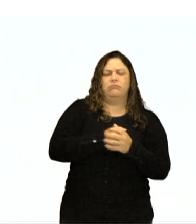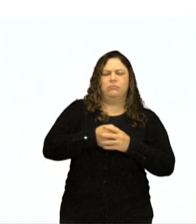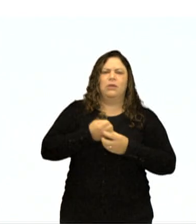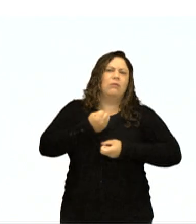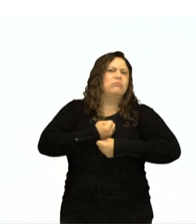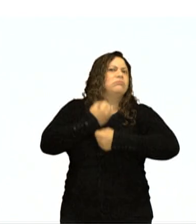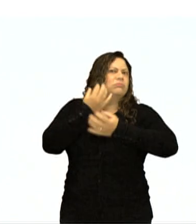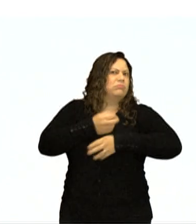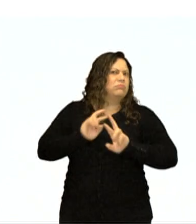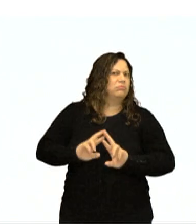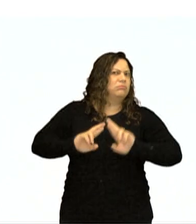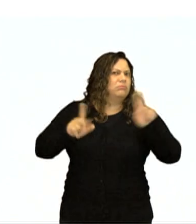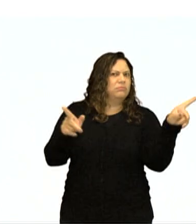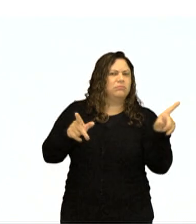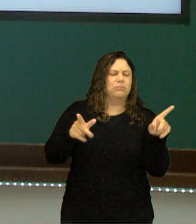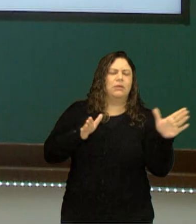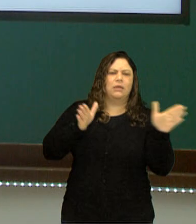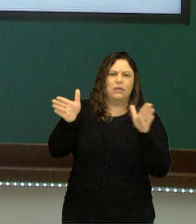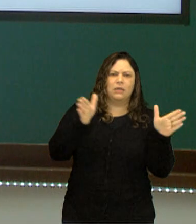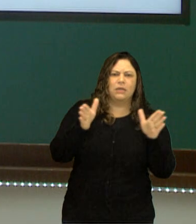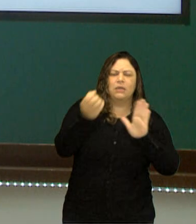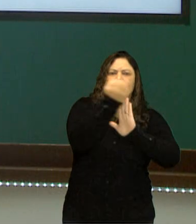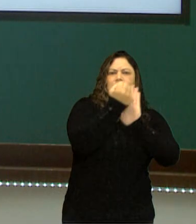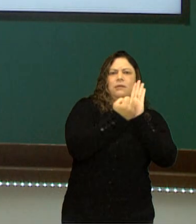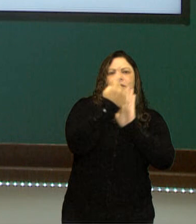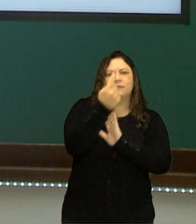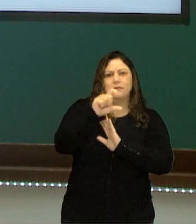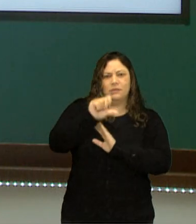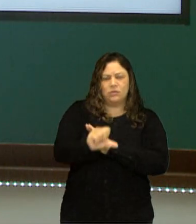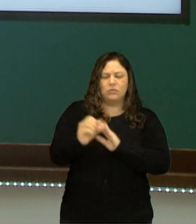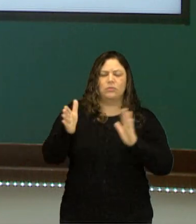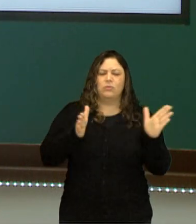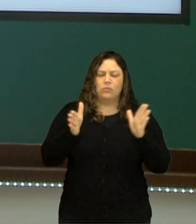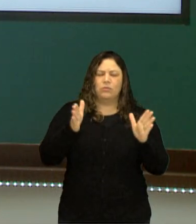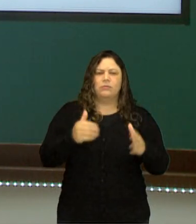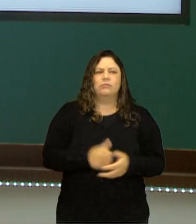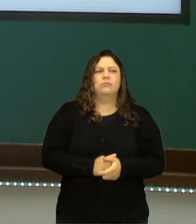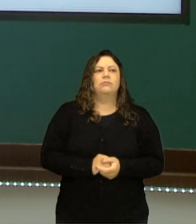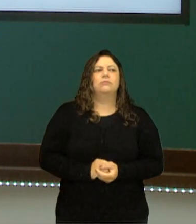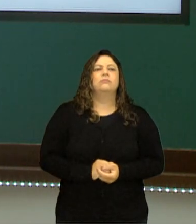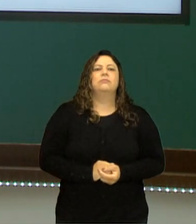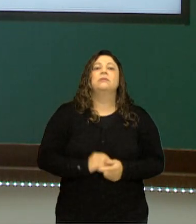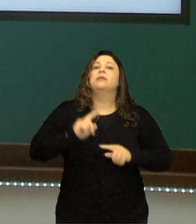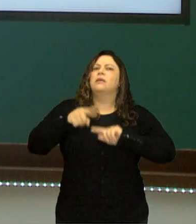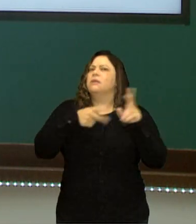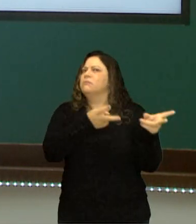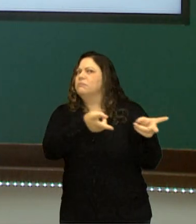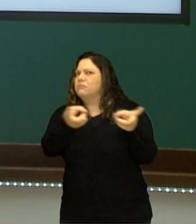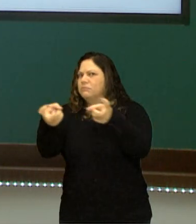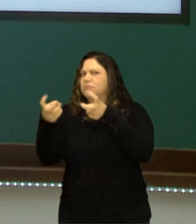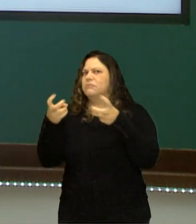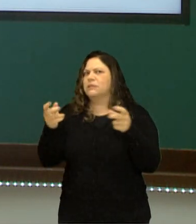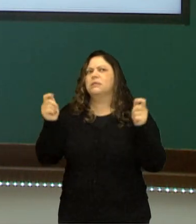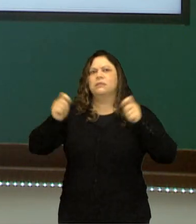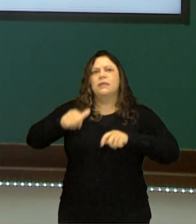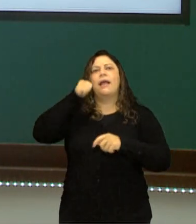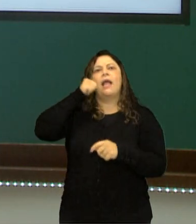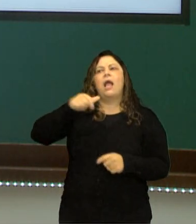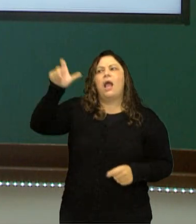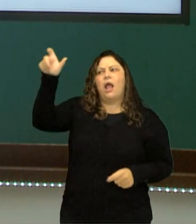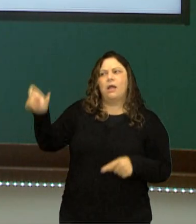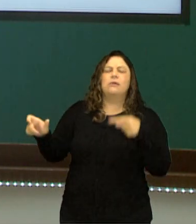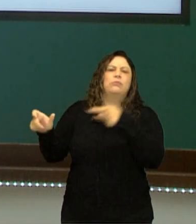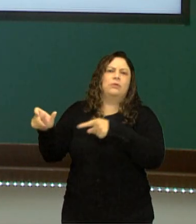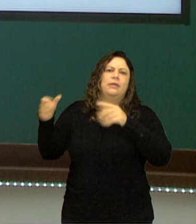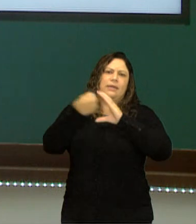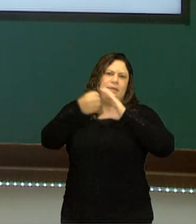temos a indicação já de dois personagens. É uma situação inicial. Então, o Norberto e a mulher, temos algumas